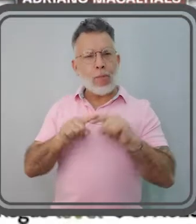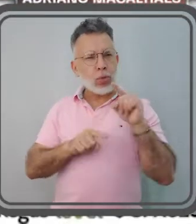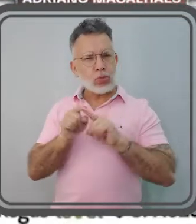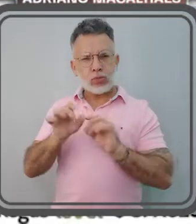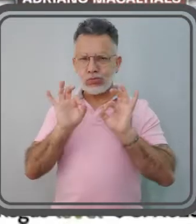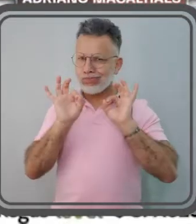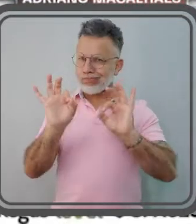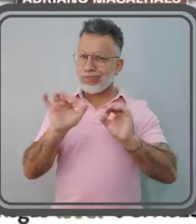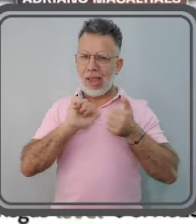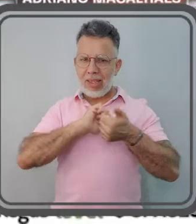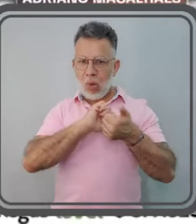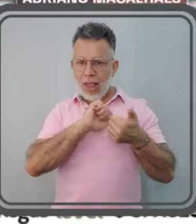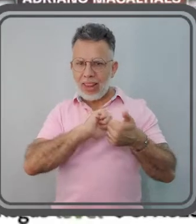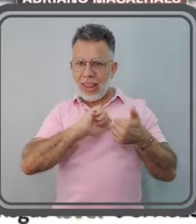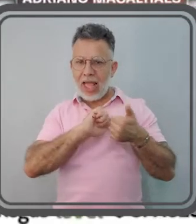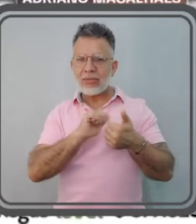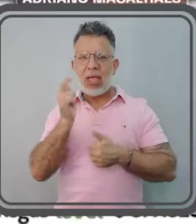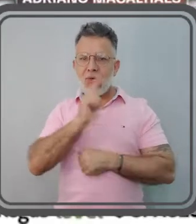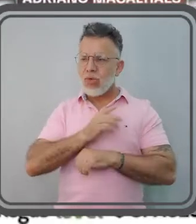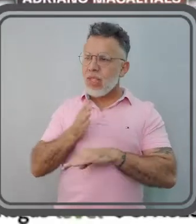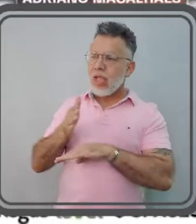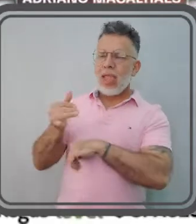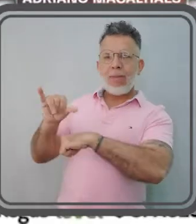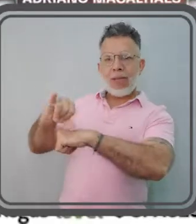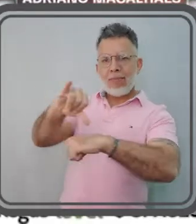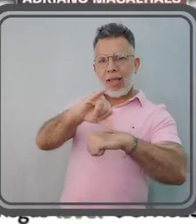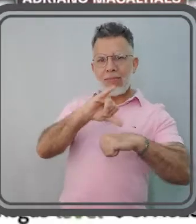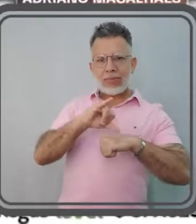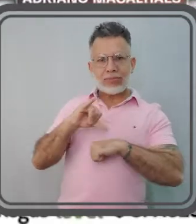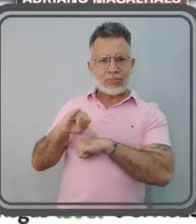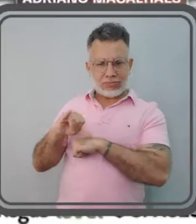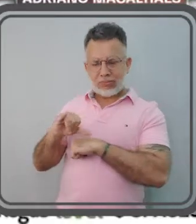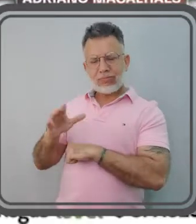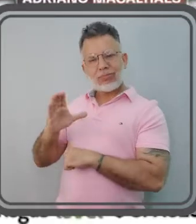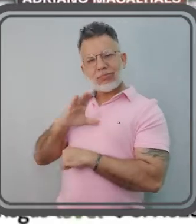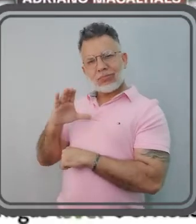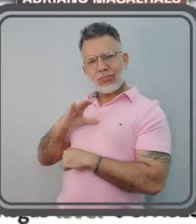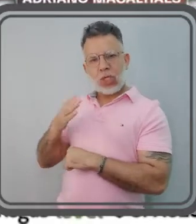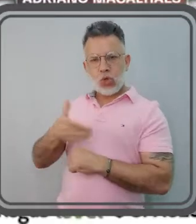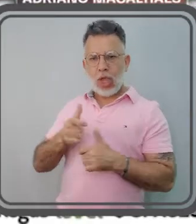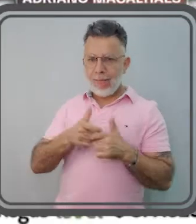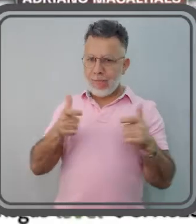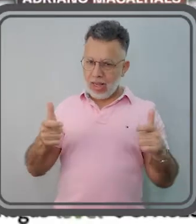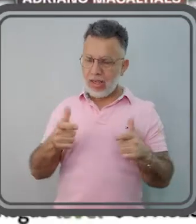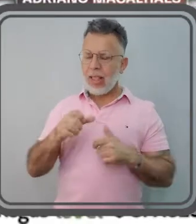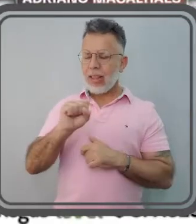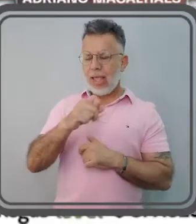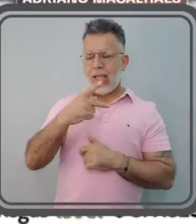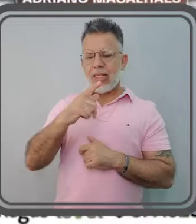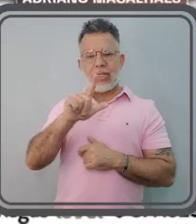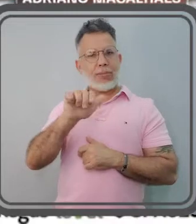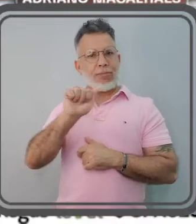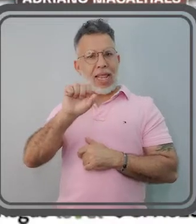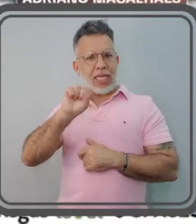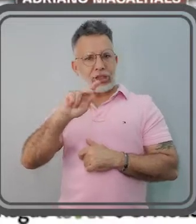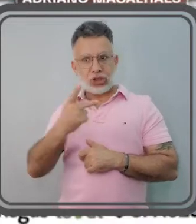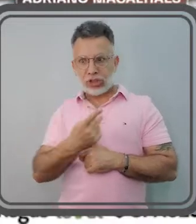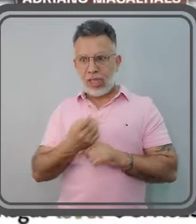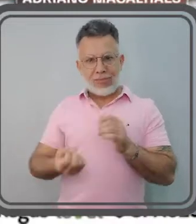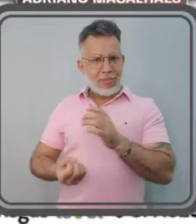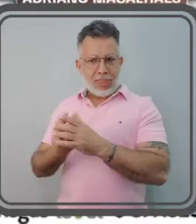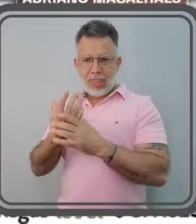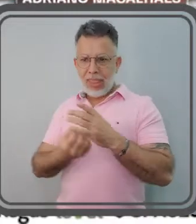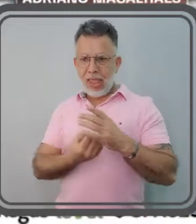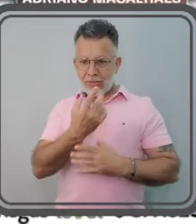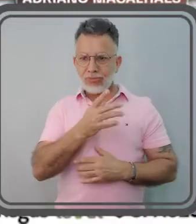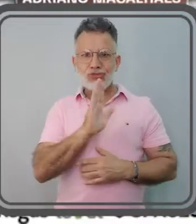grande parte, inclusive, das lojas da Splash estão inauguradas, né, e nós vamos inaugurar muitas ainda, em cidades do interior do